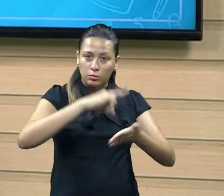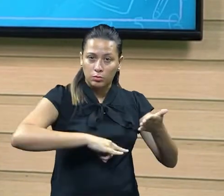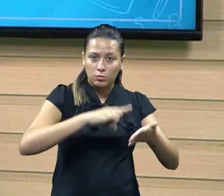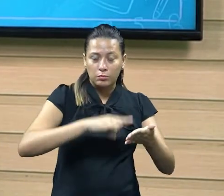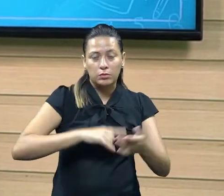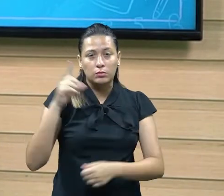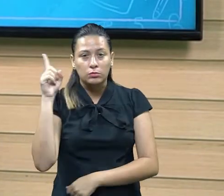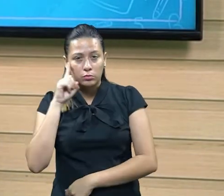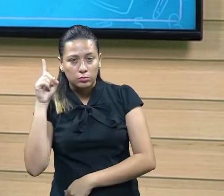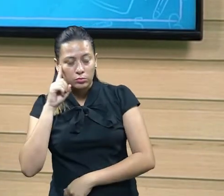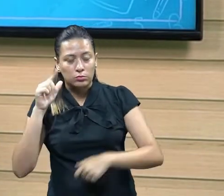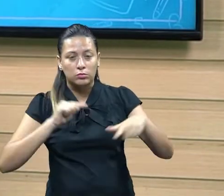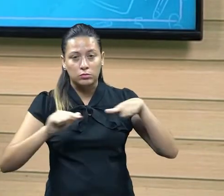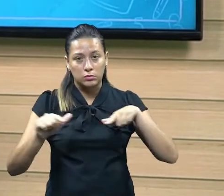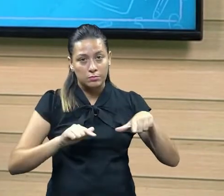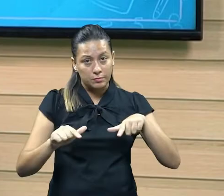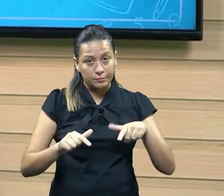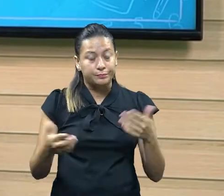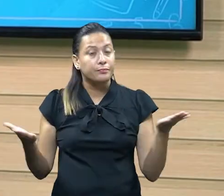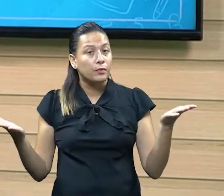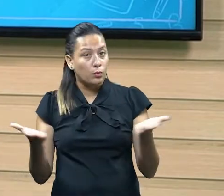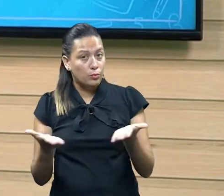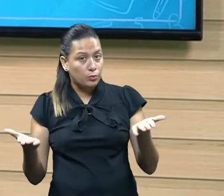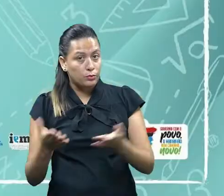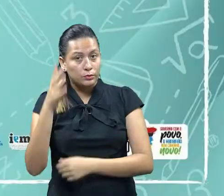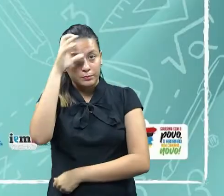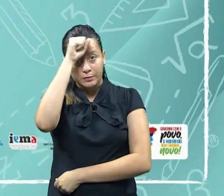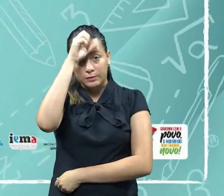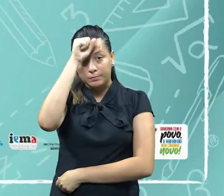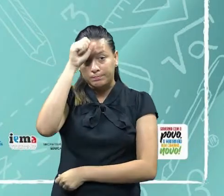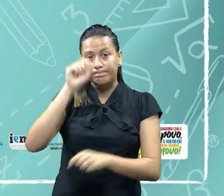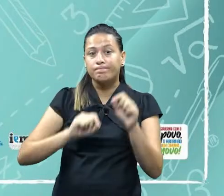trabalho. Hoje nós vamos aprender um pouco sobre